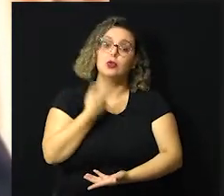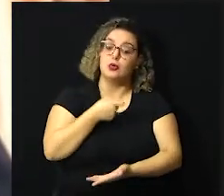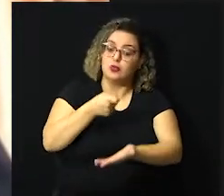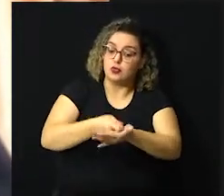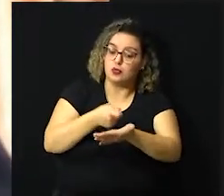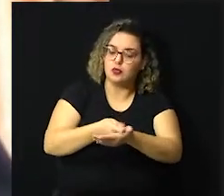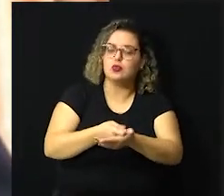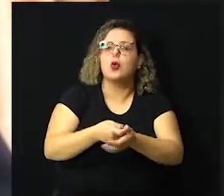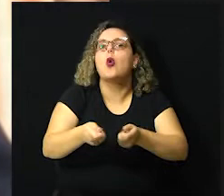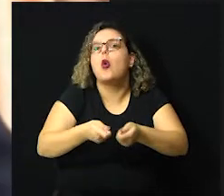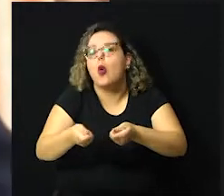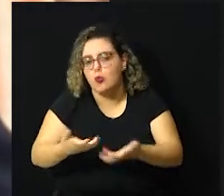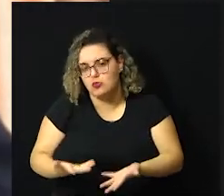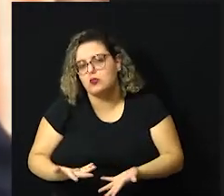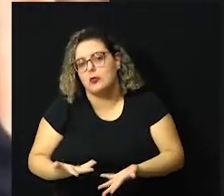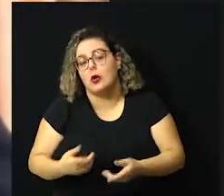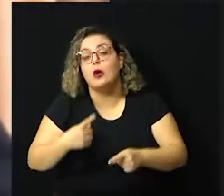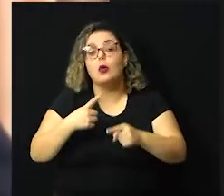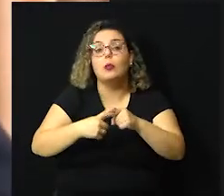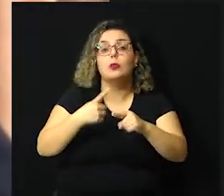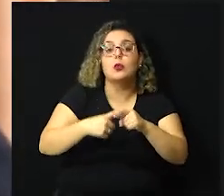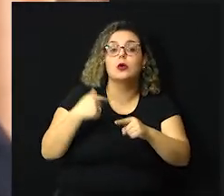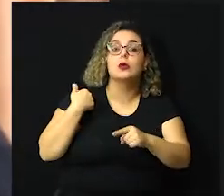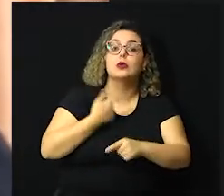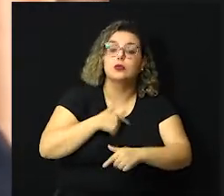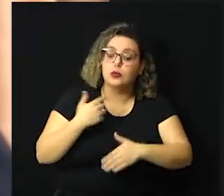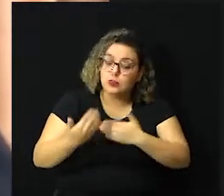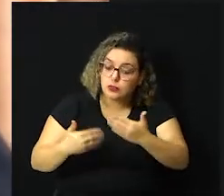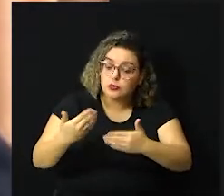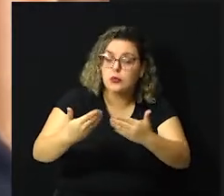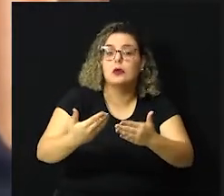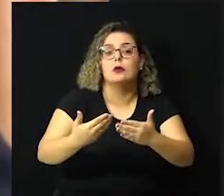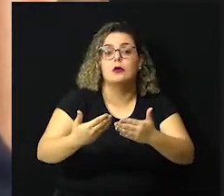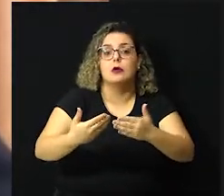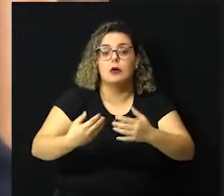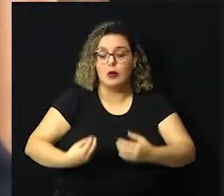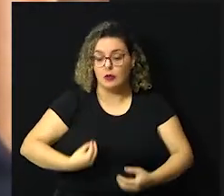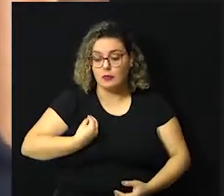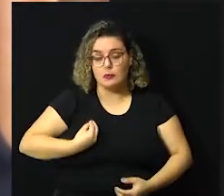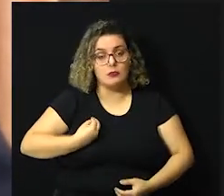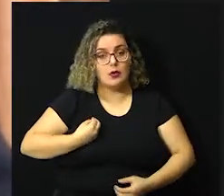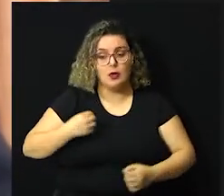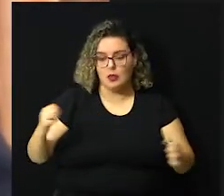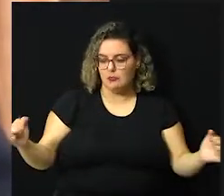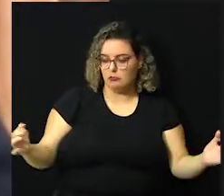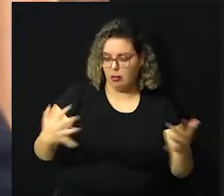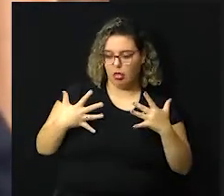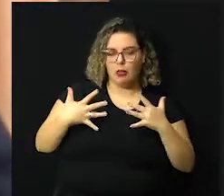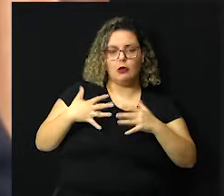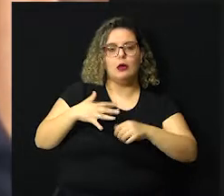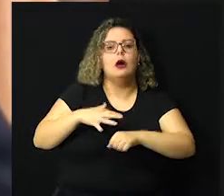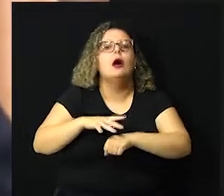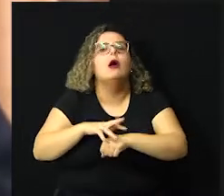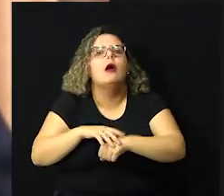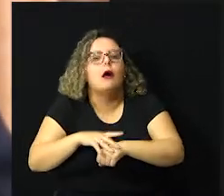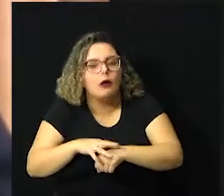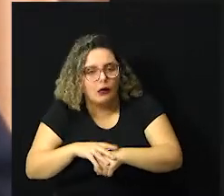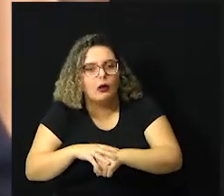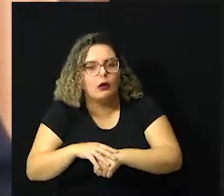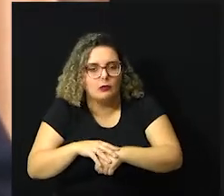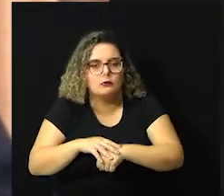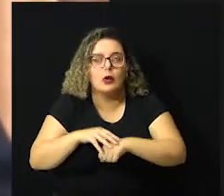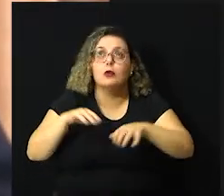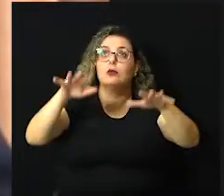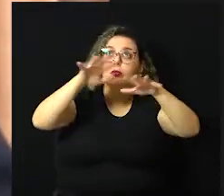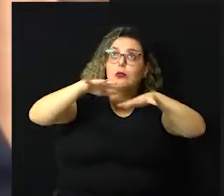esse cronograma. Por quê? Porque nós estamos continuamente sujeitos à exposição a agentes patológicos. Os agentes estão presentes no